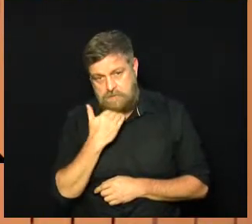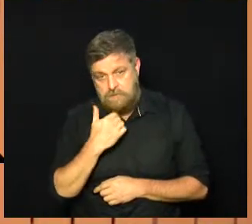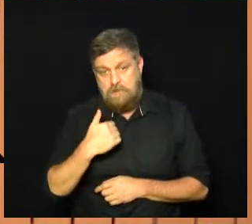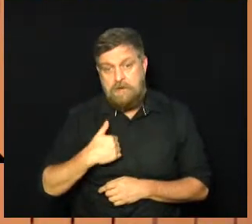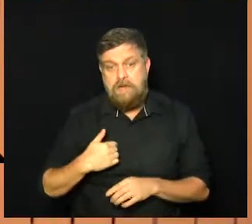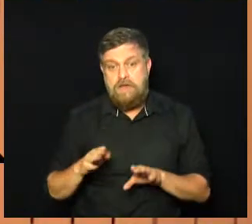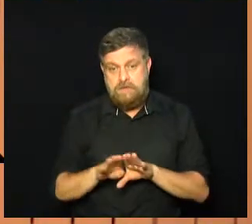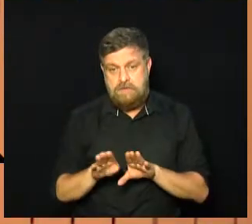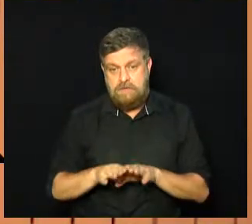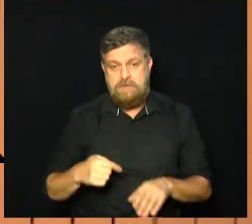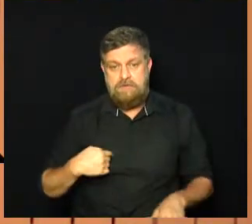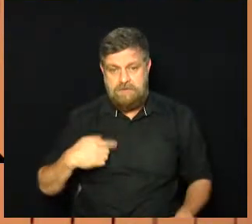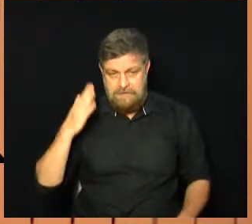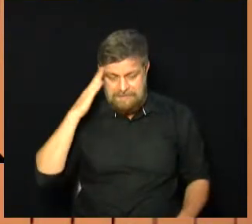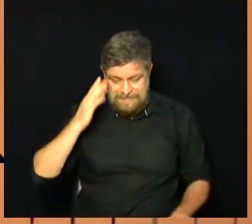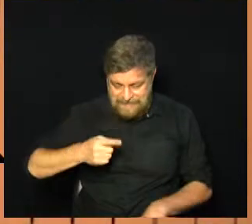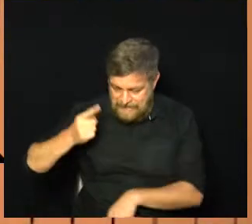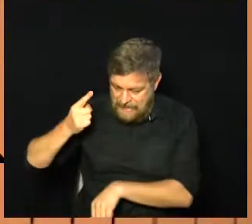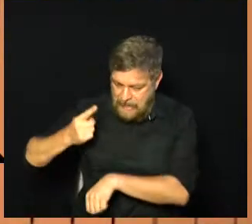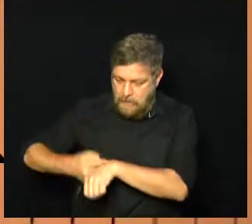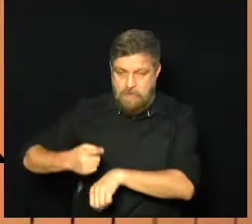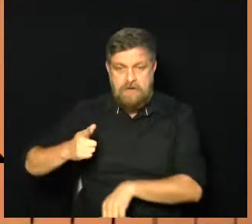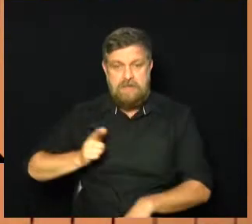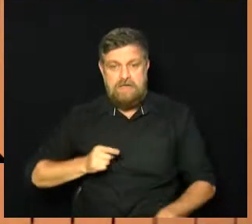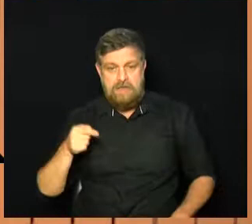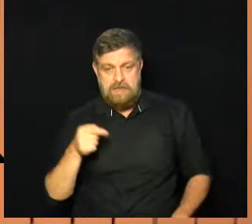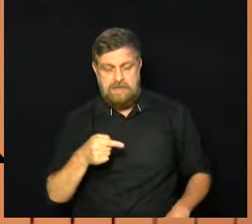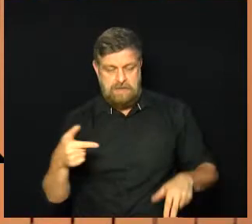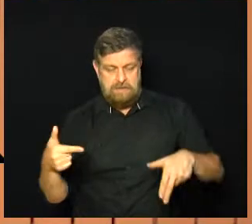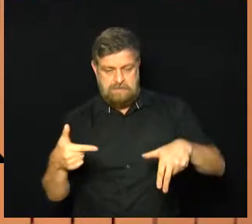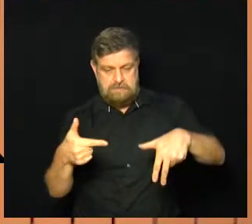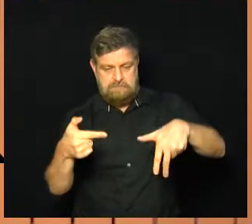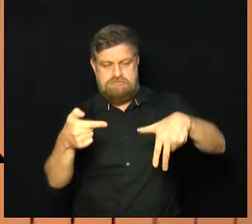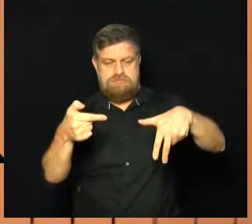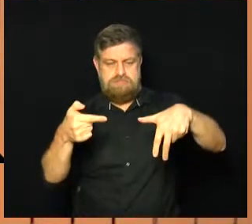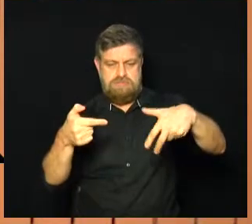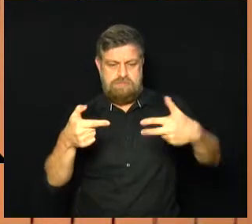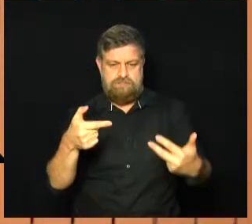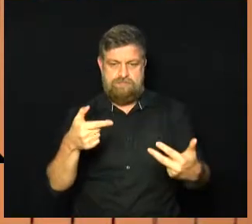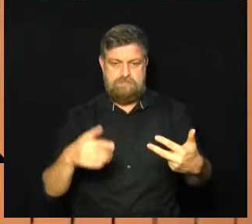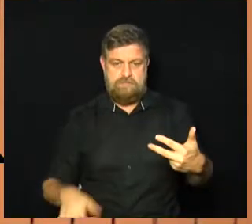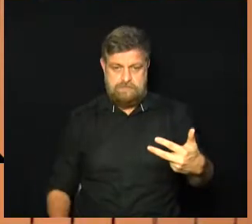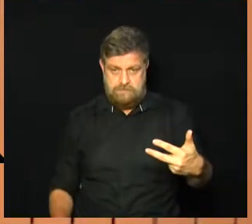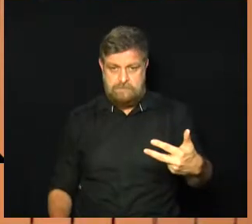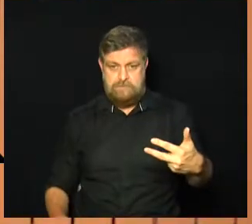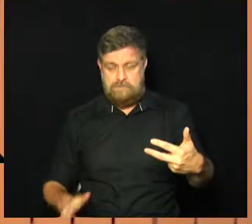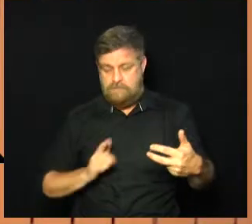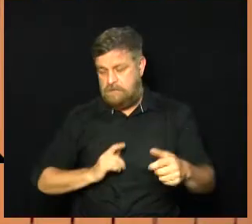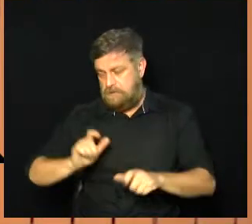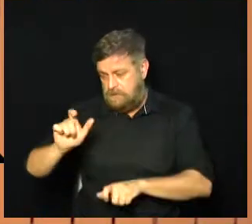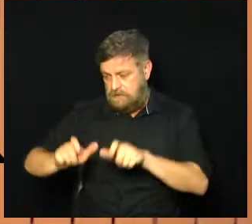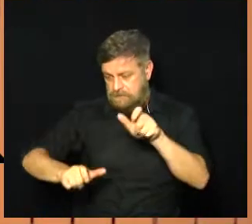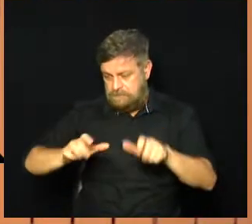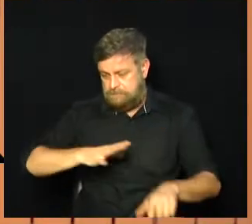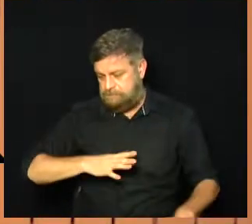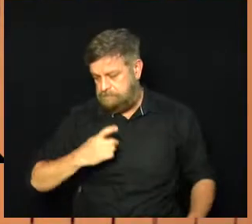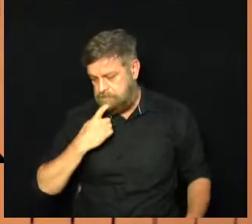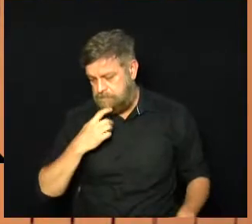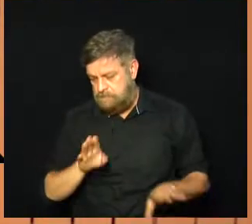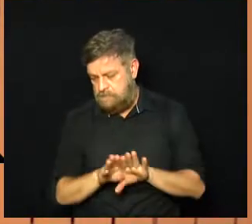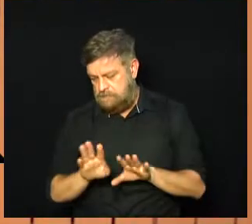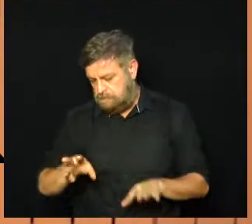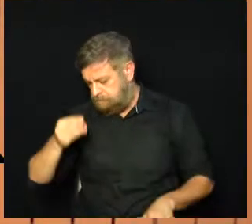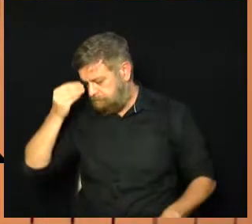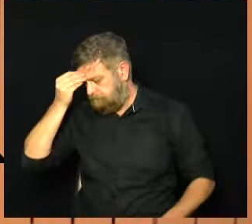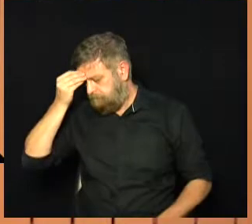de onde eu estava, ao momento que eu estava, quando o Toninho foi executado, né? Então, muitas pessoas na cidade de Campinas também têm isso.